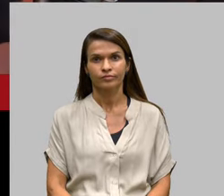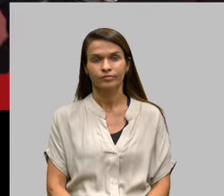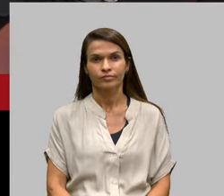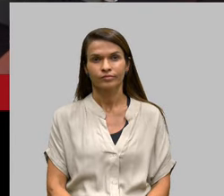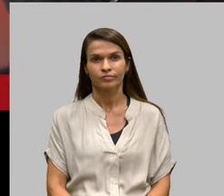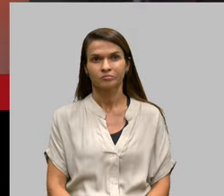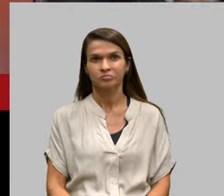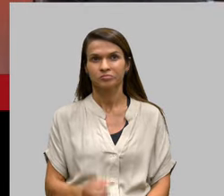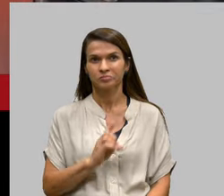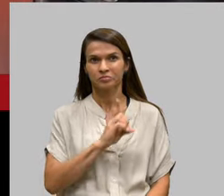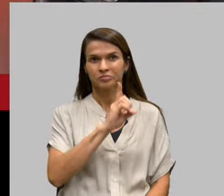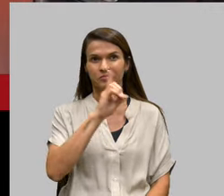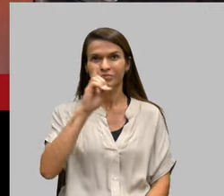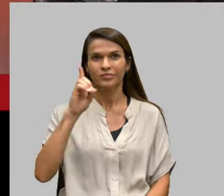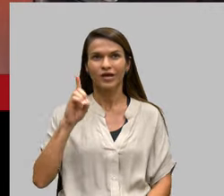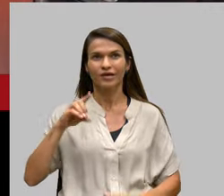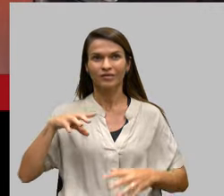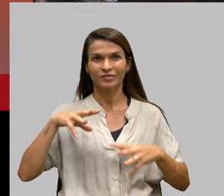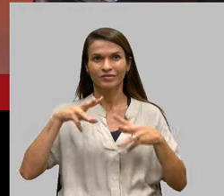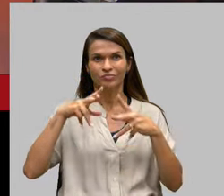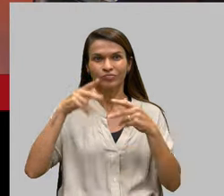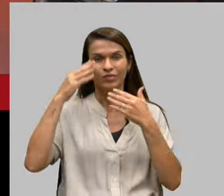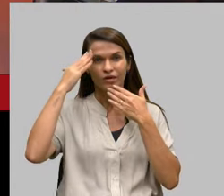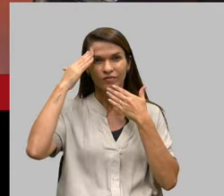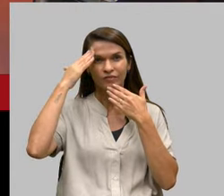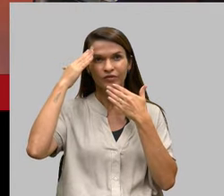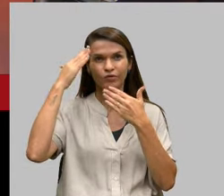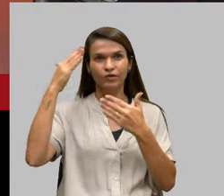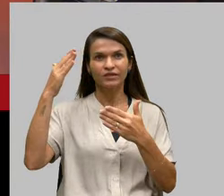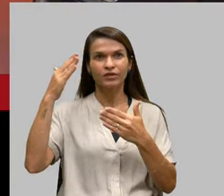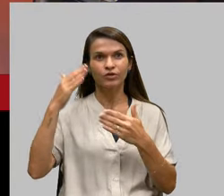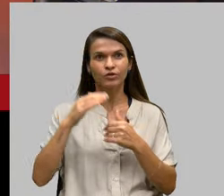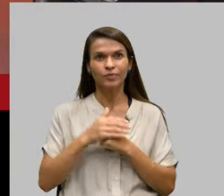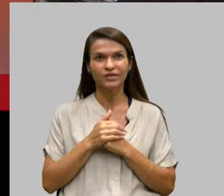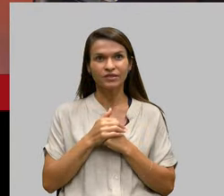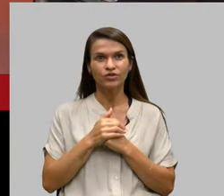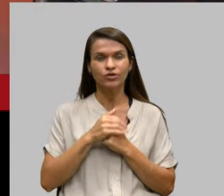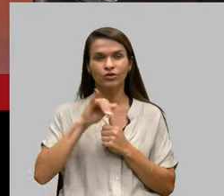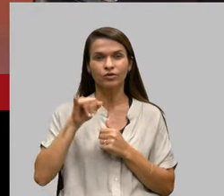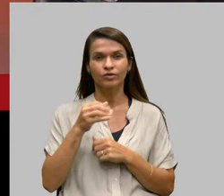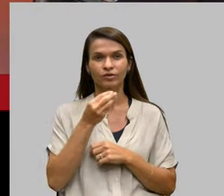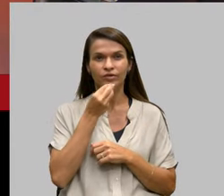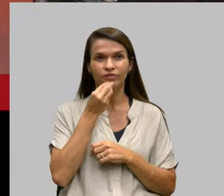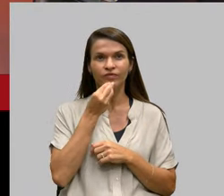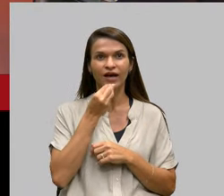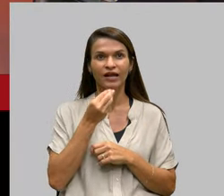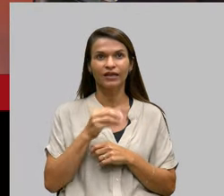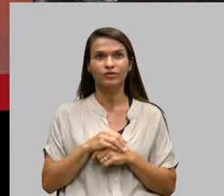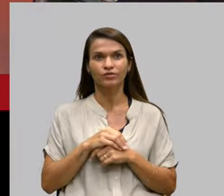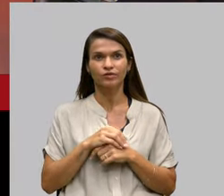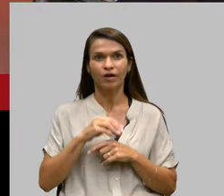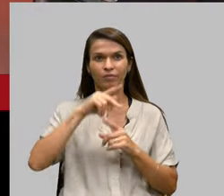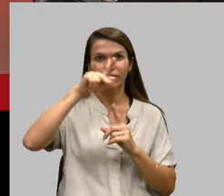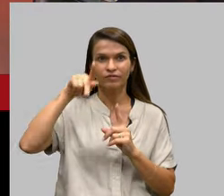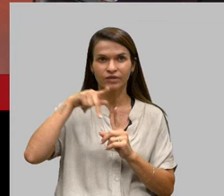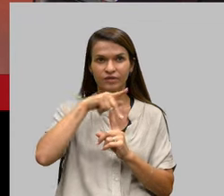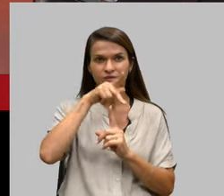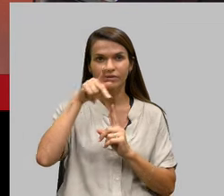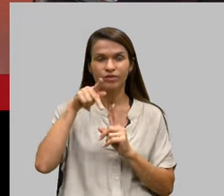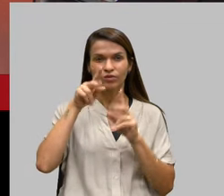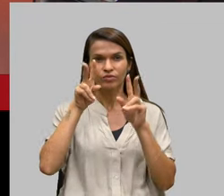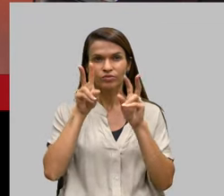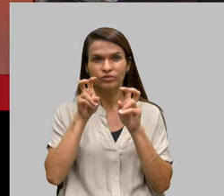bom dia a todos e a todas agradeço a oportunidade aqui de dialogarmos um pouco sobre Previdência Social um dos temas